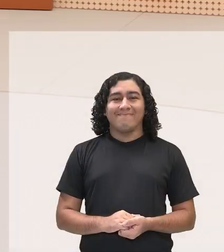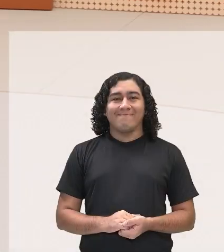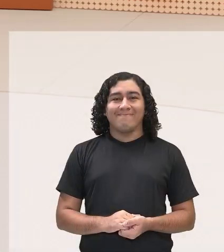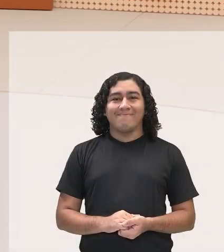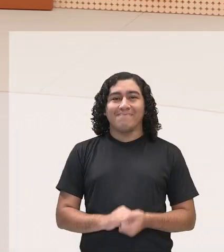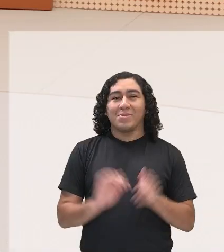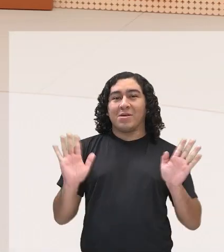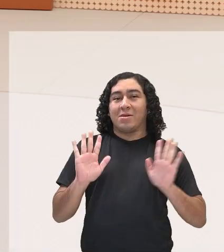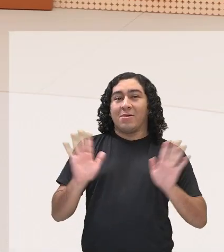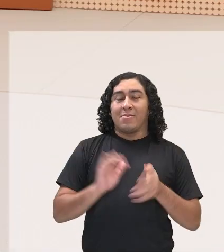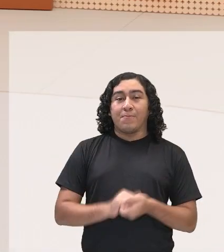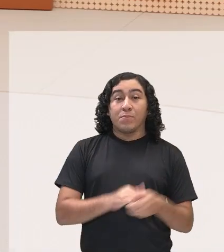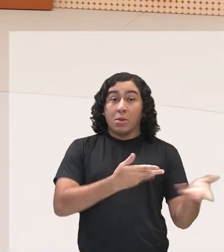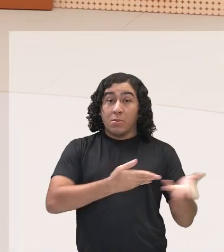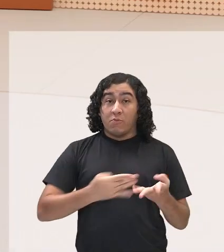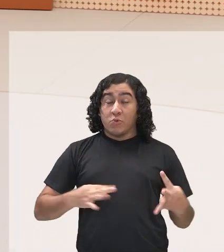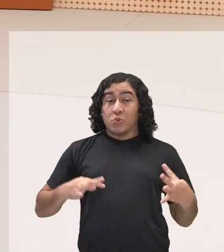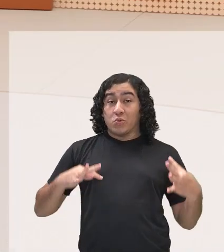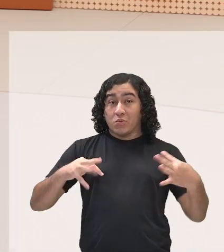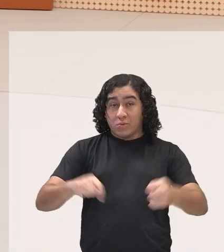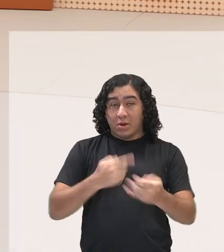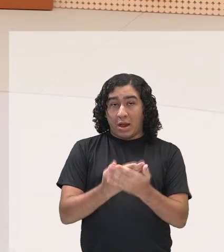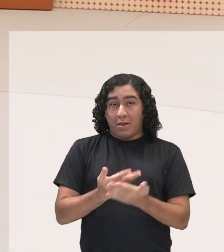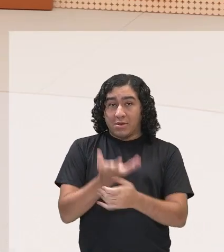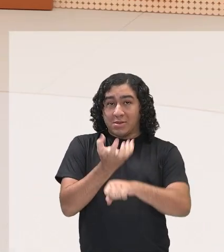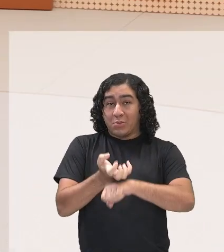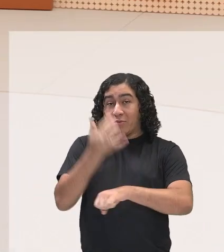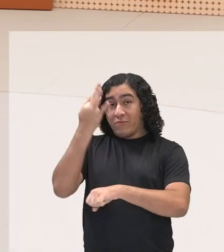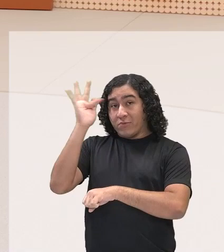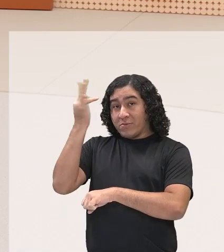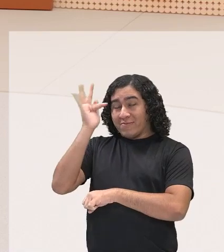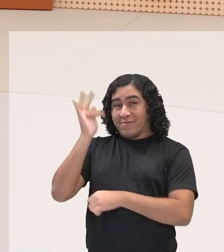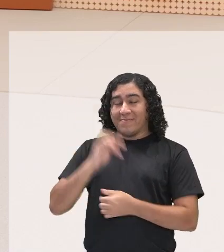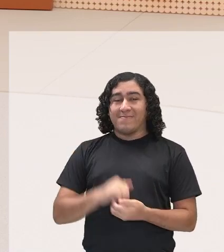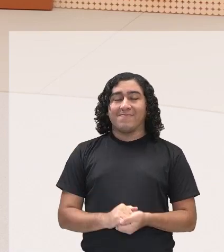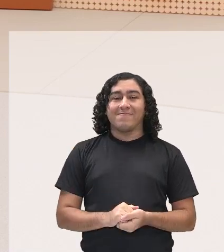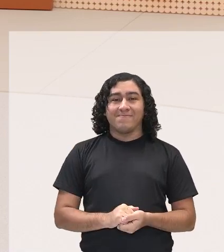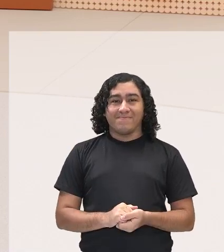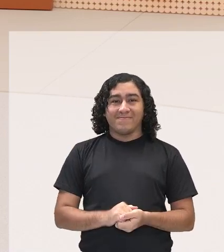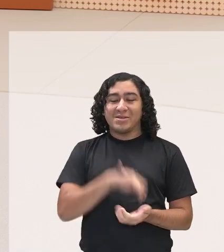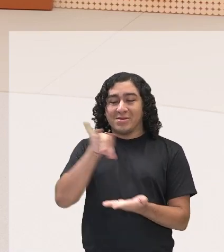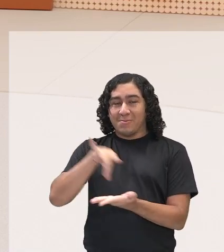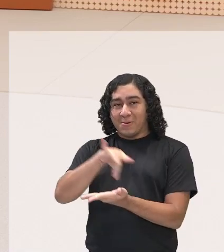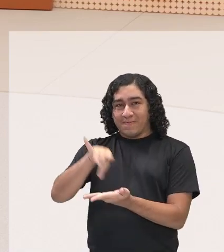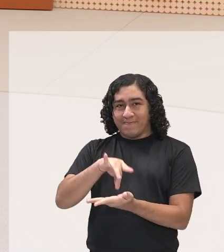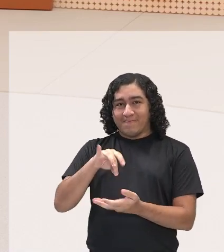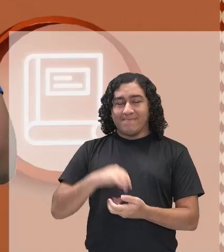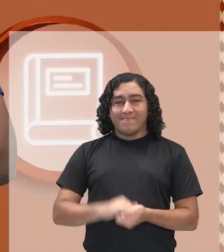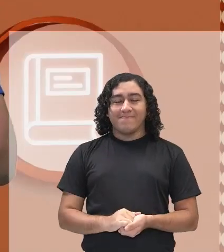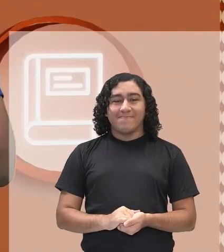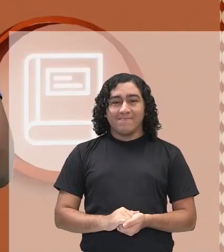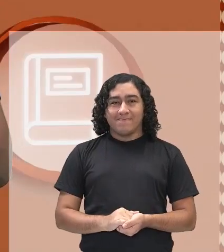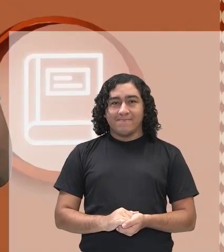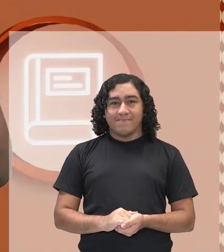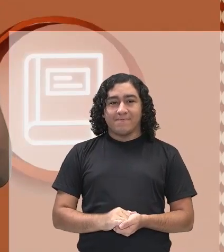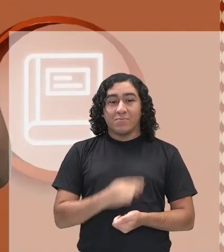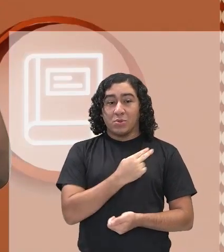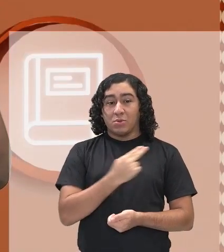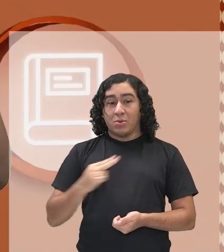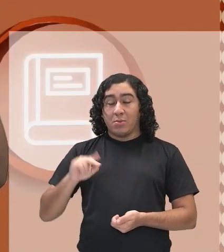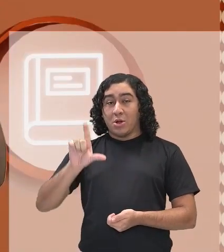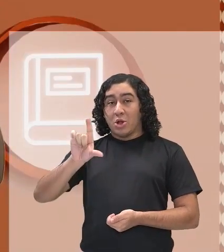Olá pessoal, sejam bem-vindos aqui à nossa aula de filosofia, aqui do Centro de Mídias. Eu sou o professor